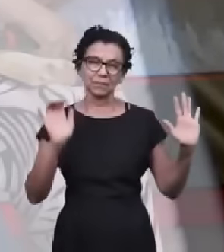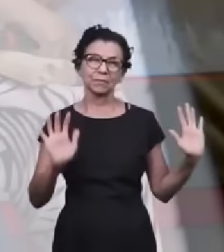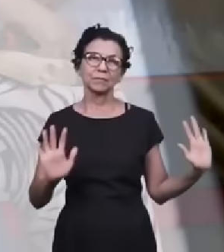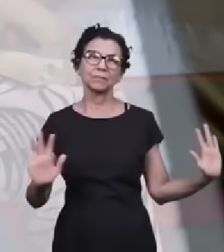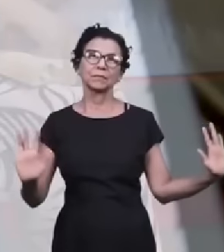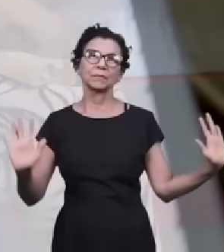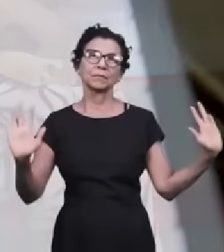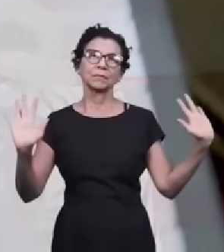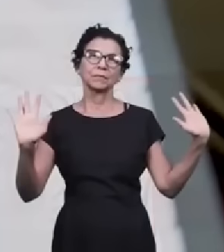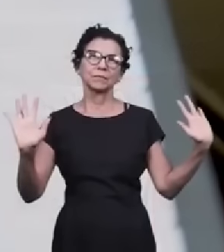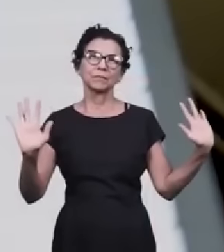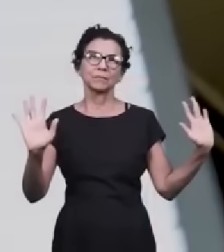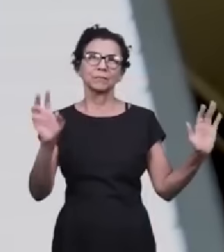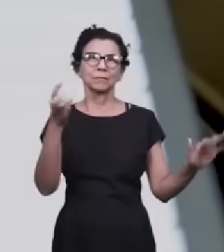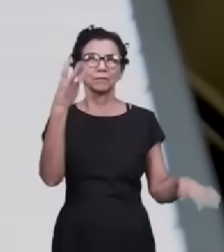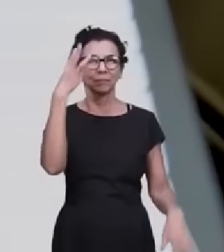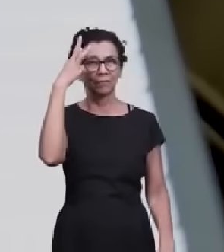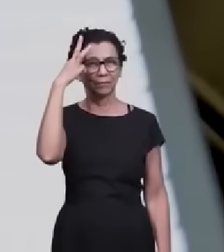3 dias